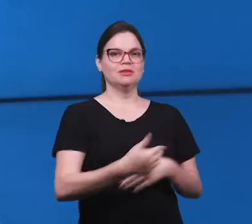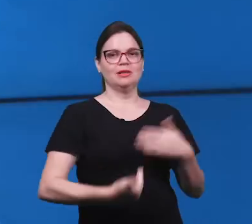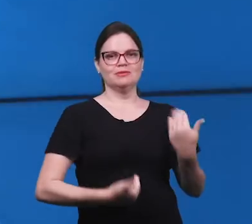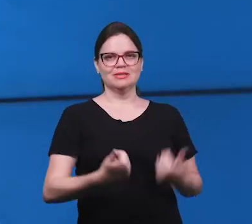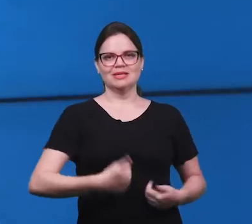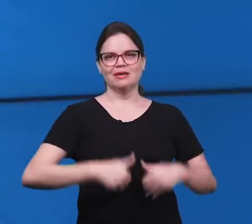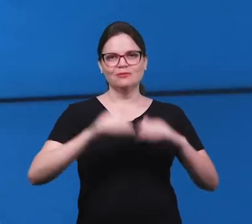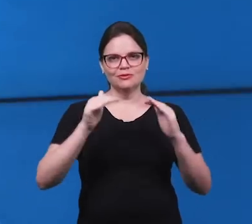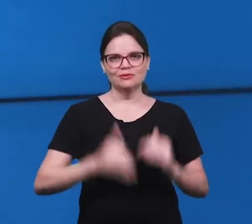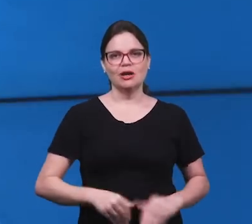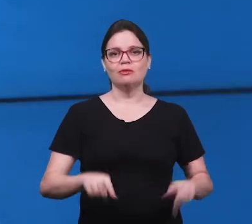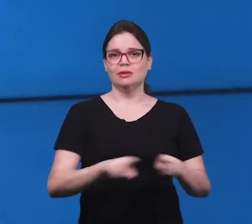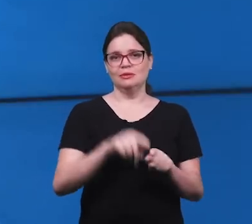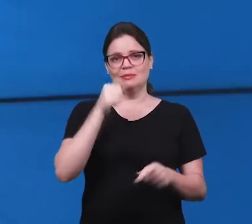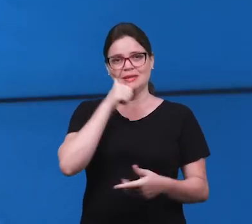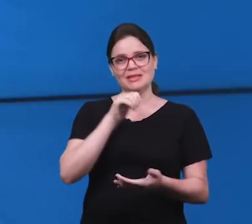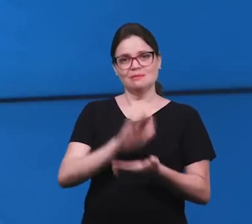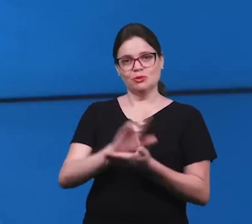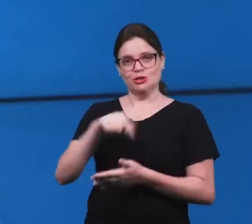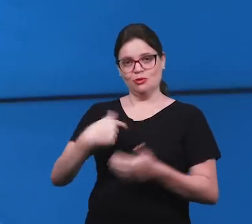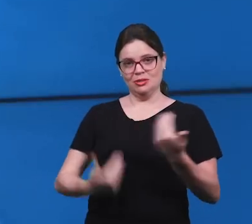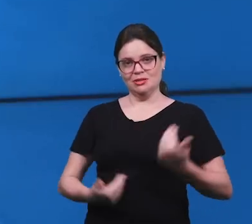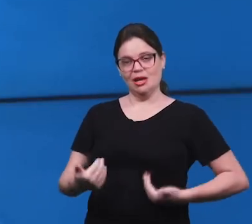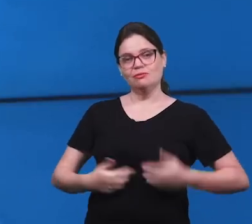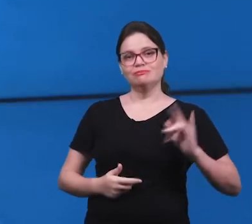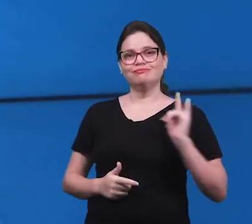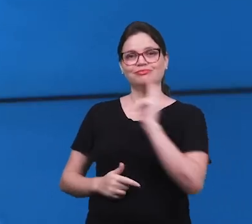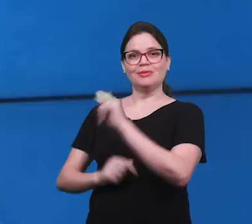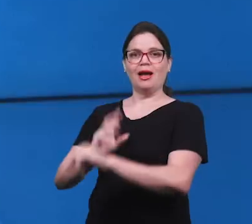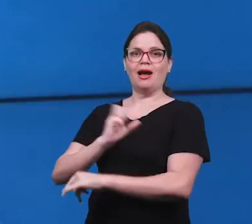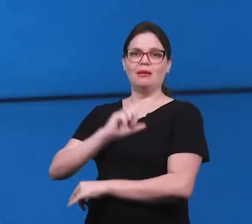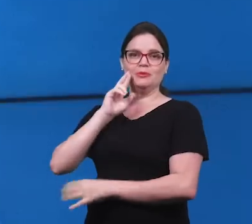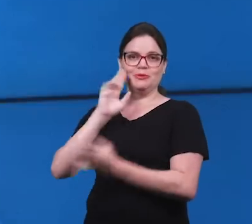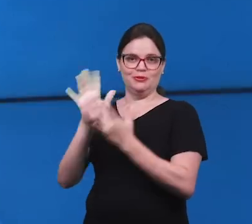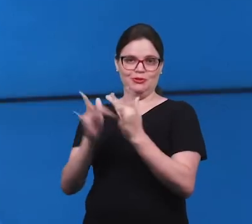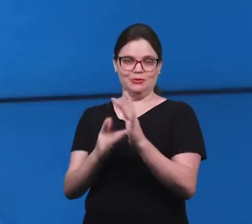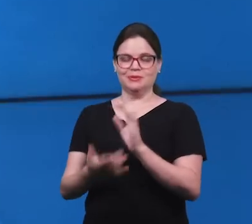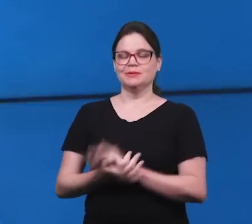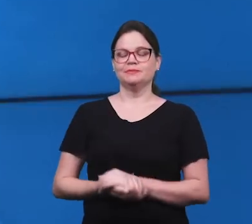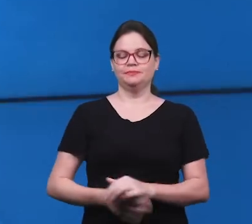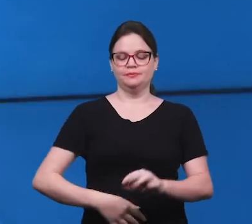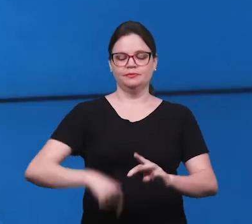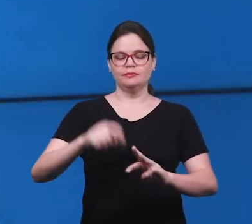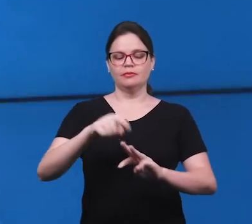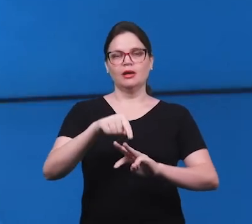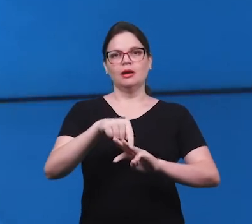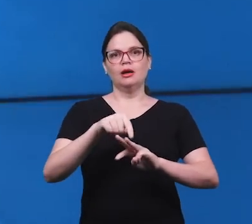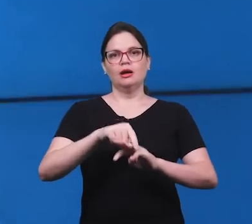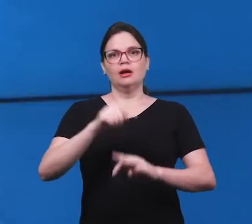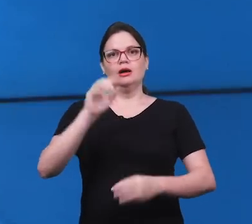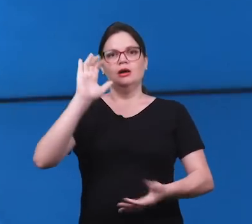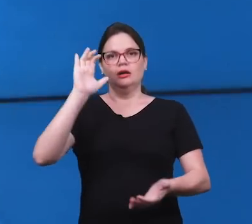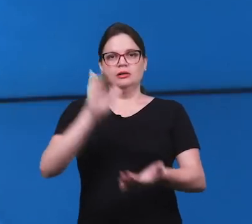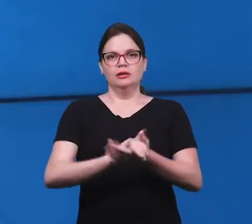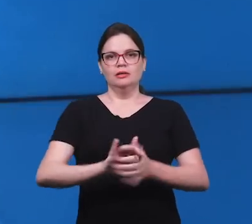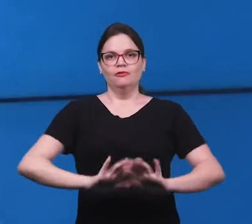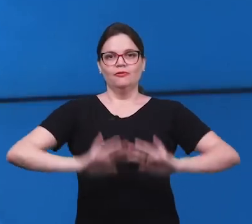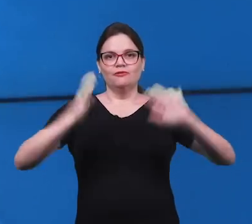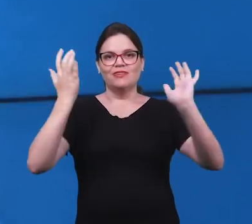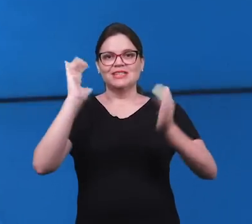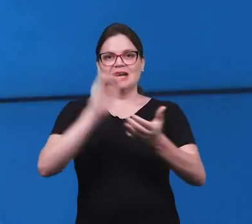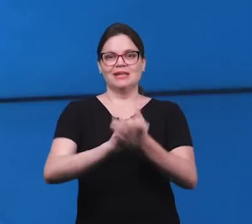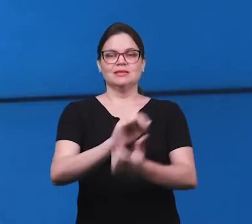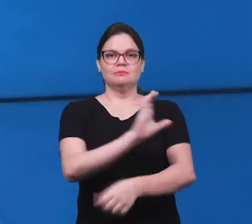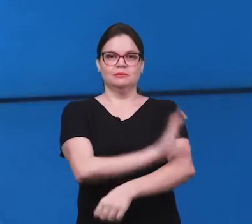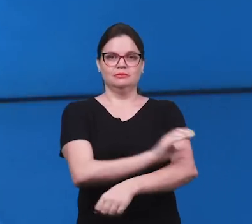Fiel pelo Senhor Jesus. Depois, as bodas de Caná da Galileia, mostrando a questão da ação do Espírito Santo no vinho. O vinho